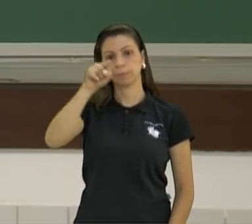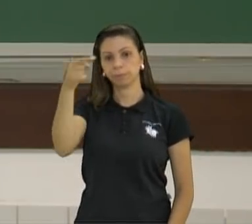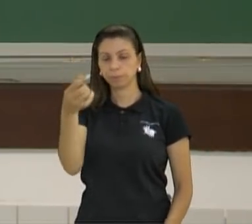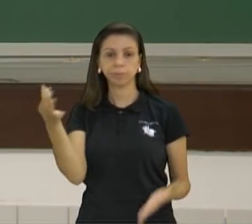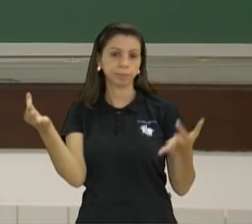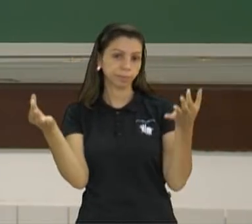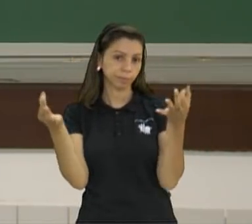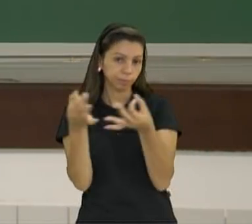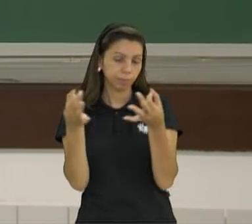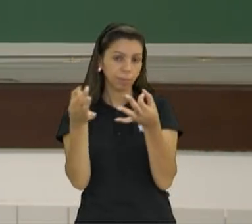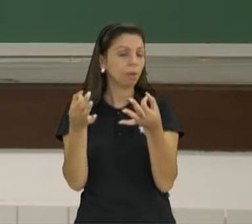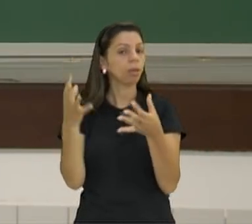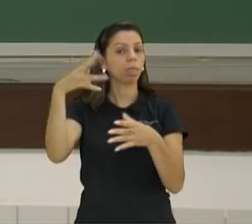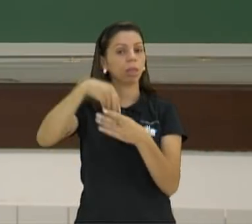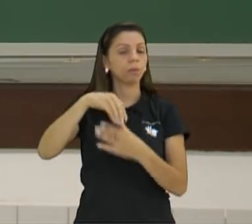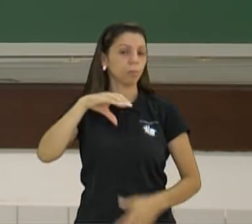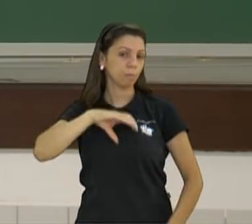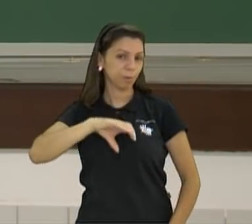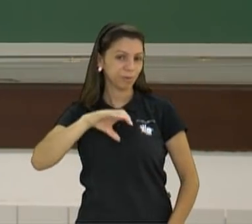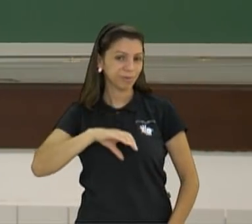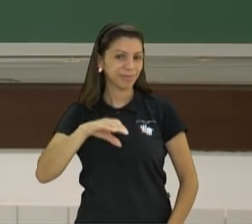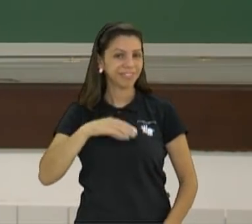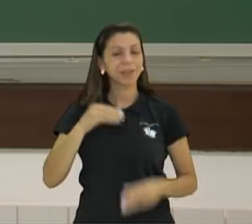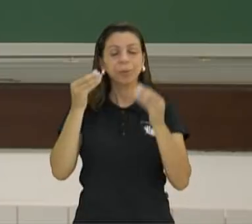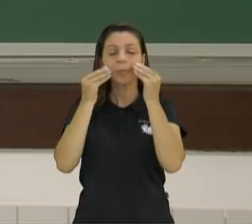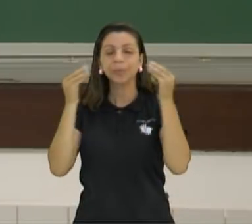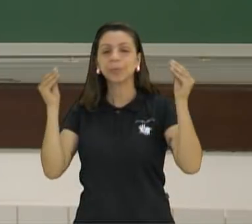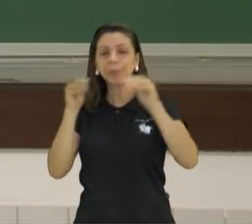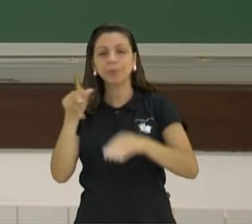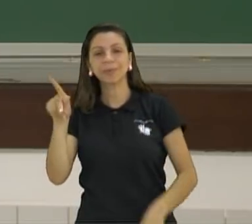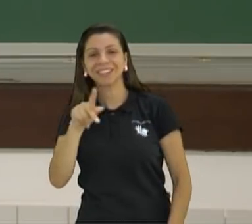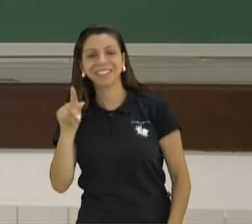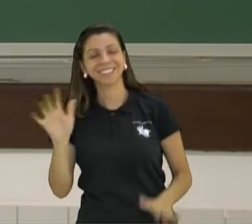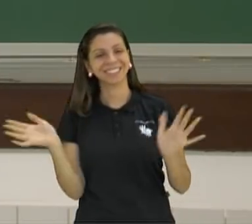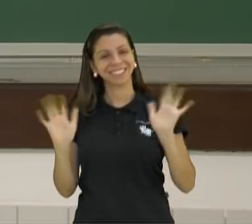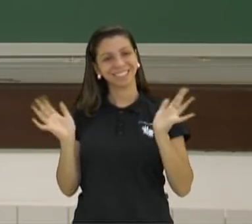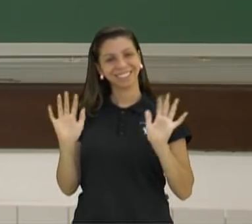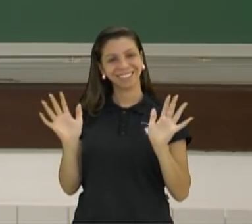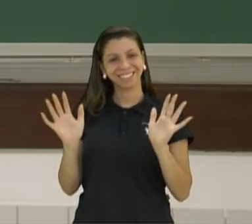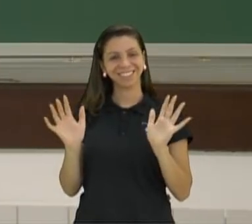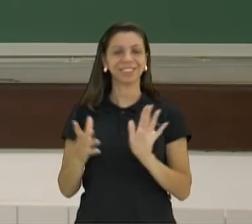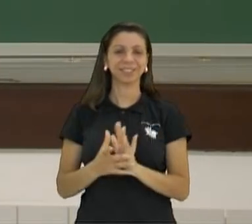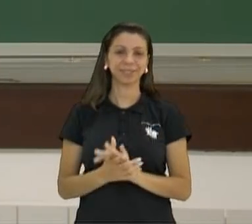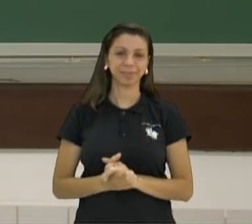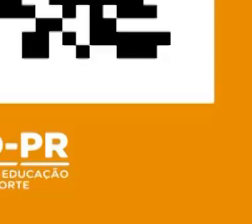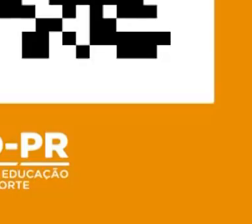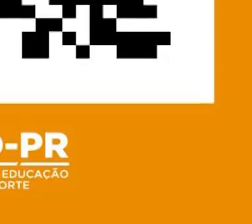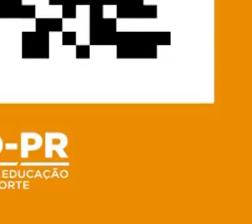correta na língua portuguesa. Ficamos por aqui. Um beijo da prof. Até a próxima aula.